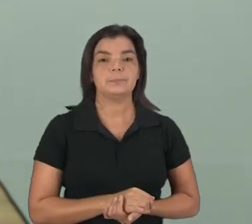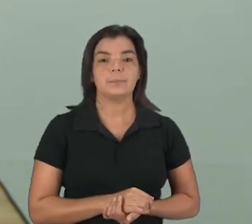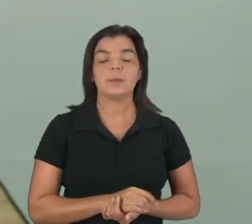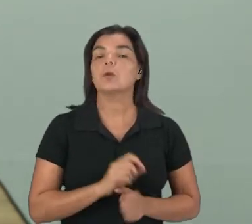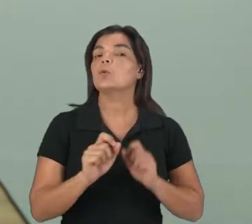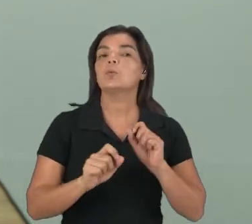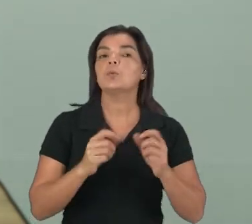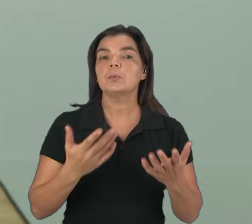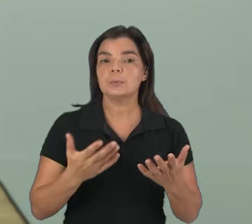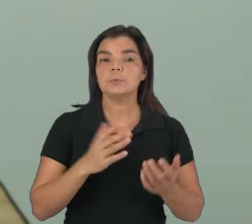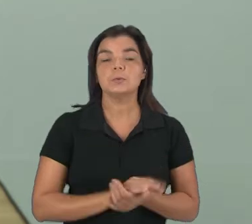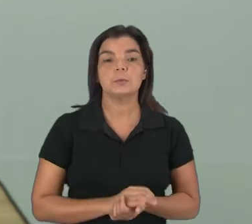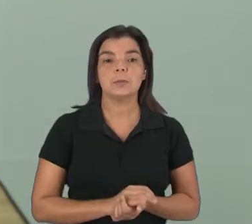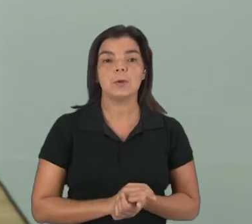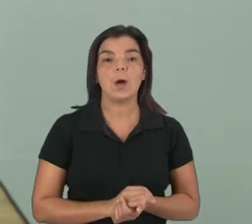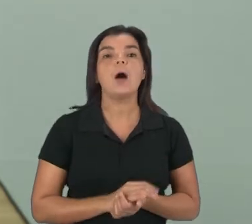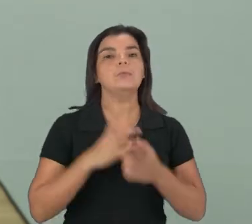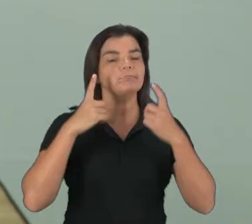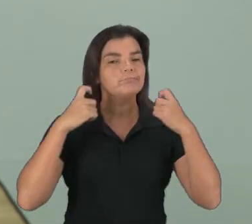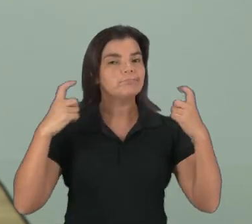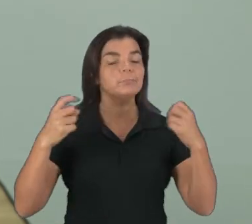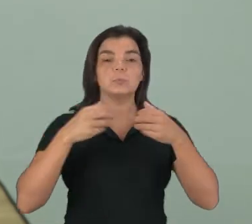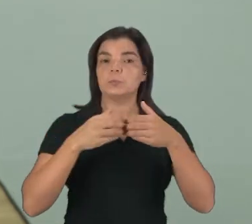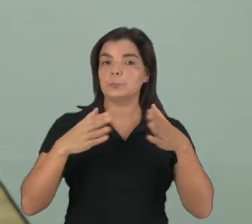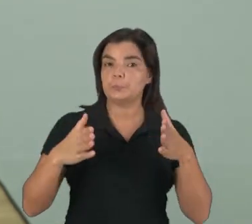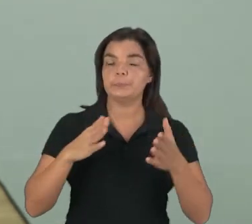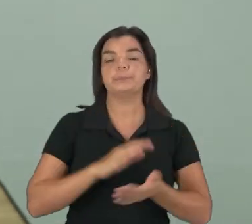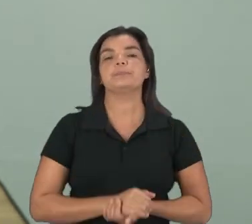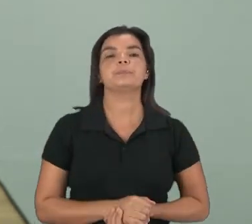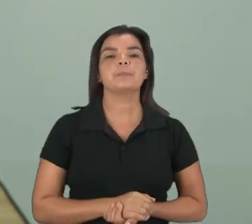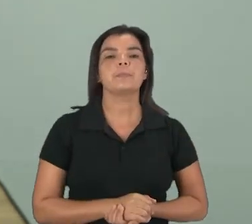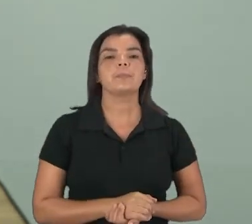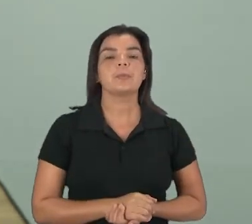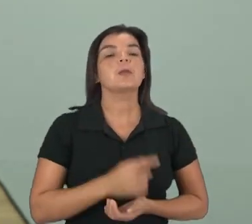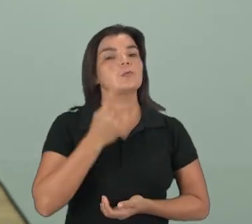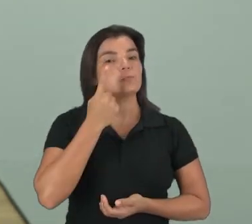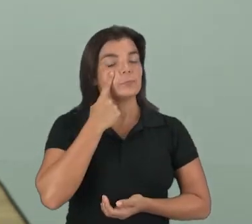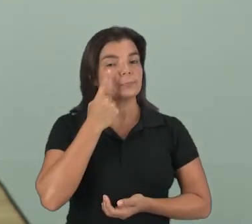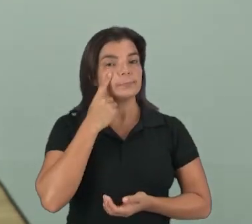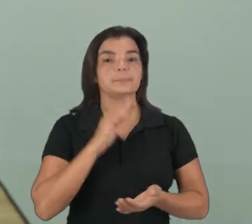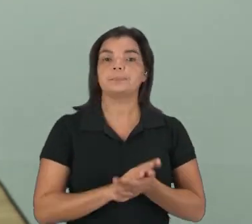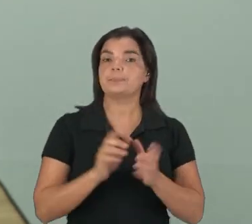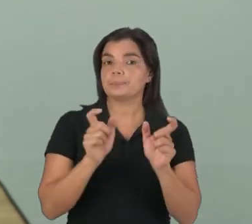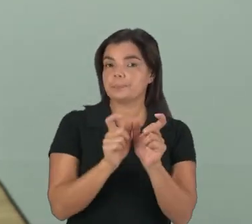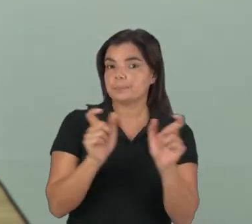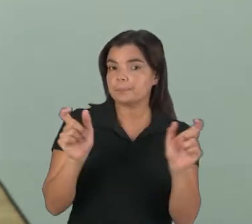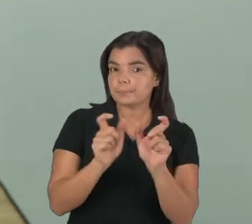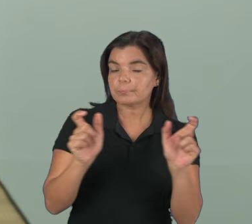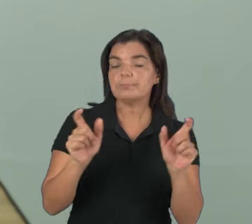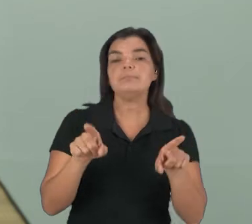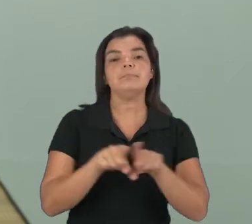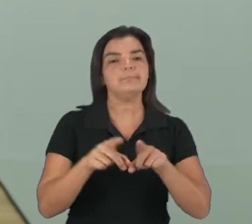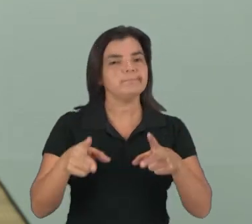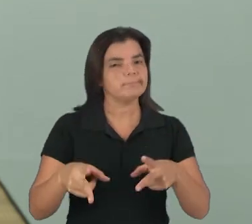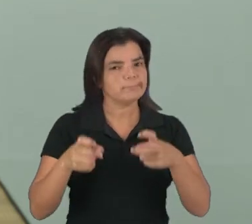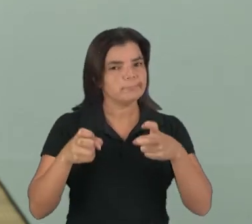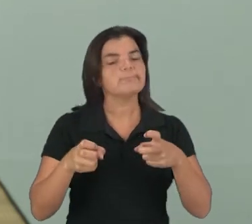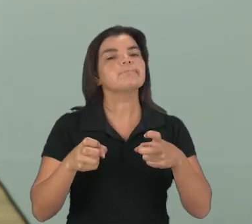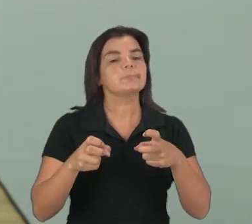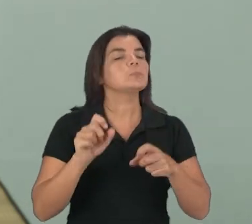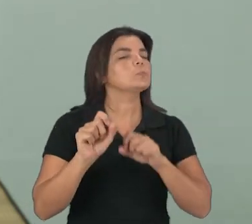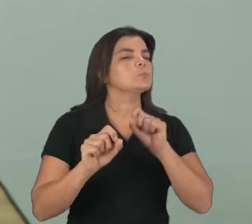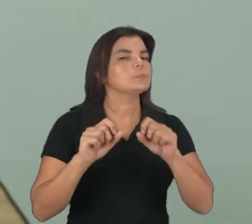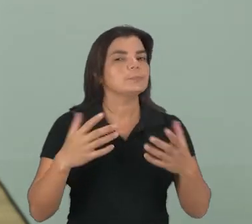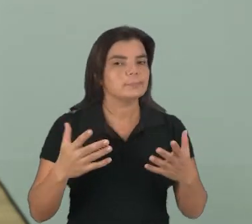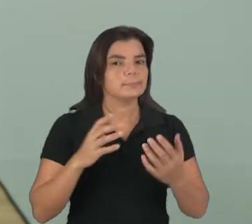nos remete a esse som aberto. Muito bem, nós já vimos que na separação silábica nós iríamos perceber aqui o